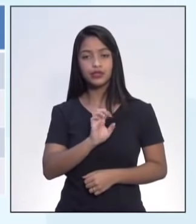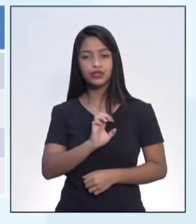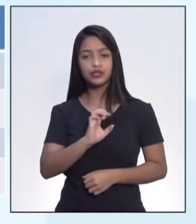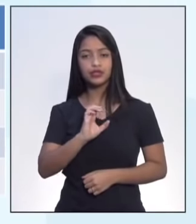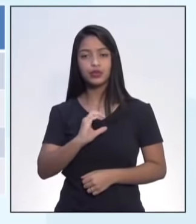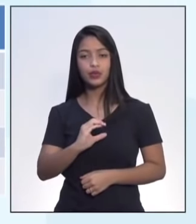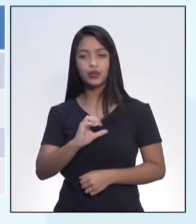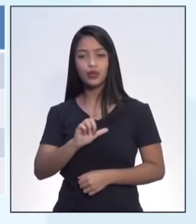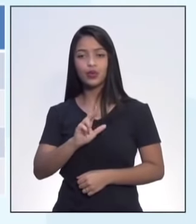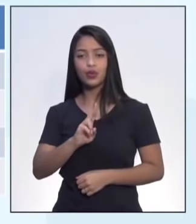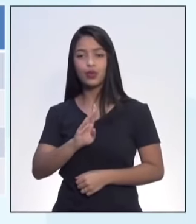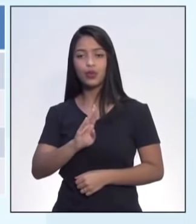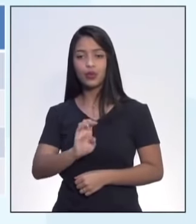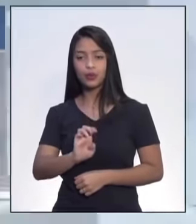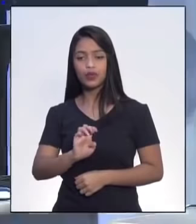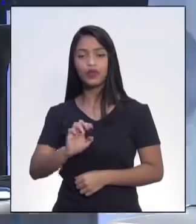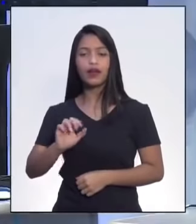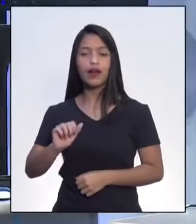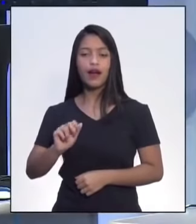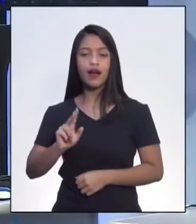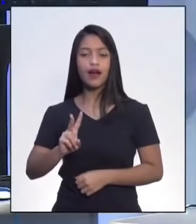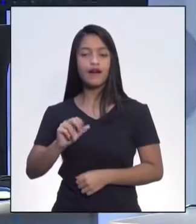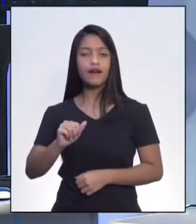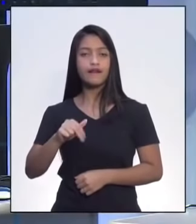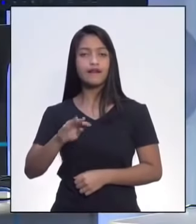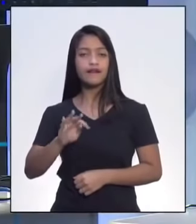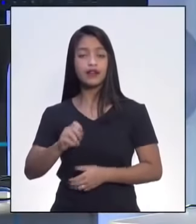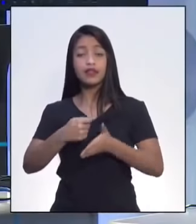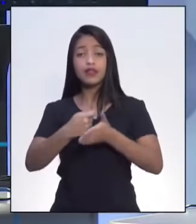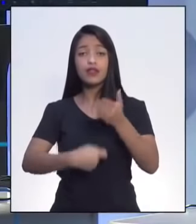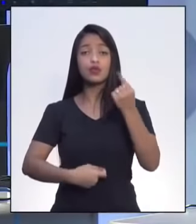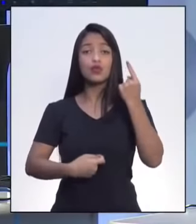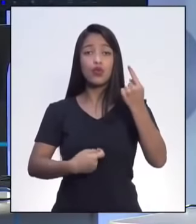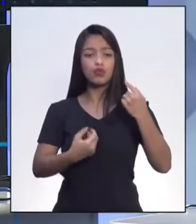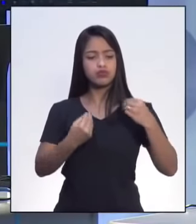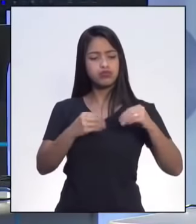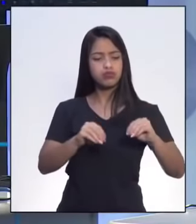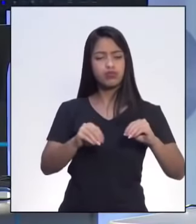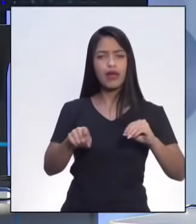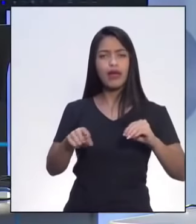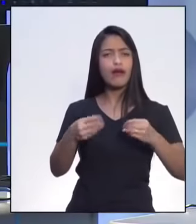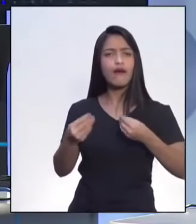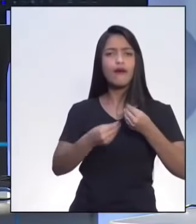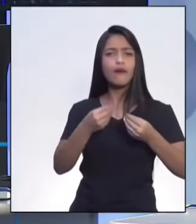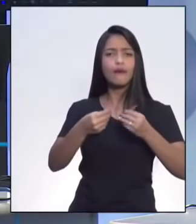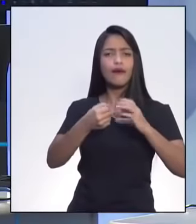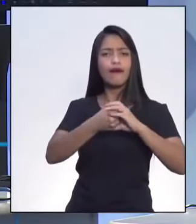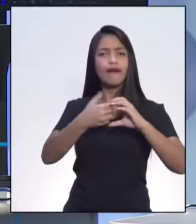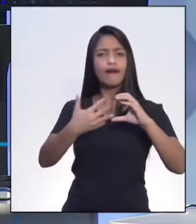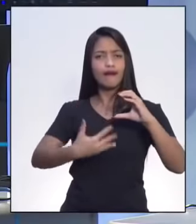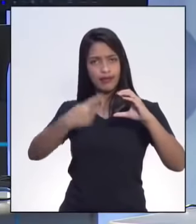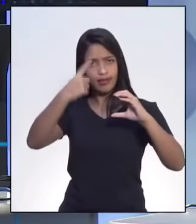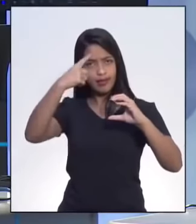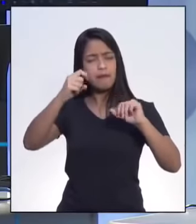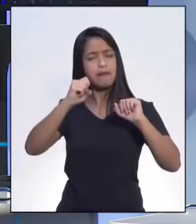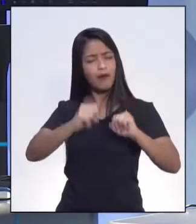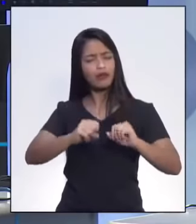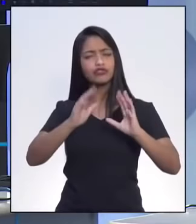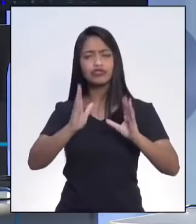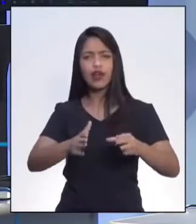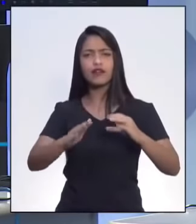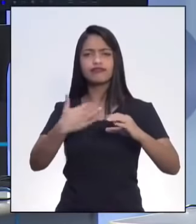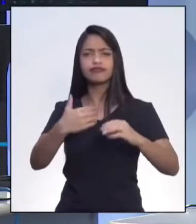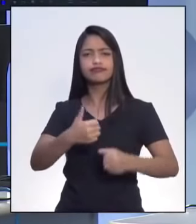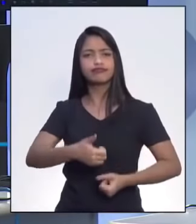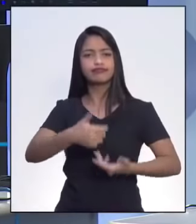1? Será que vocês lembram como a Mara David colocou lá na notícia que era retratada? Pode ir escrevendo para mim já no chat que eu vou